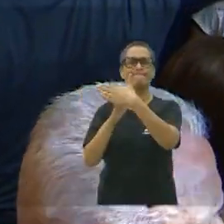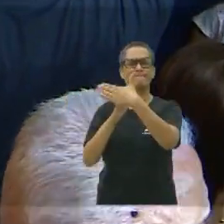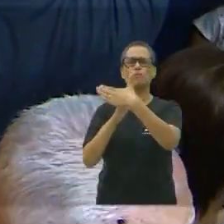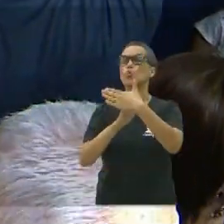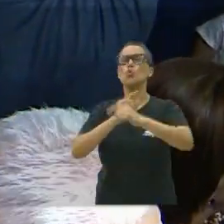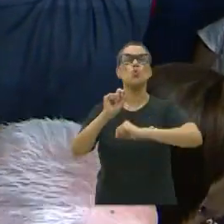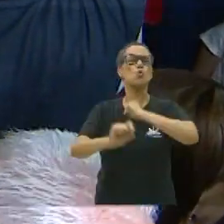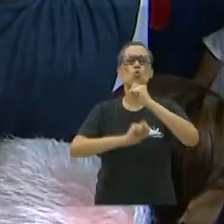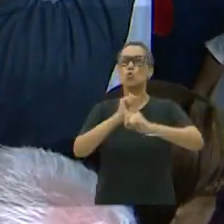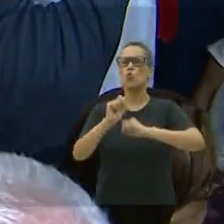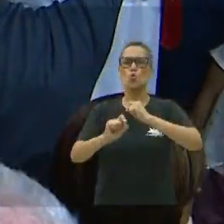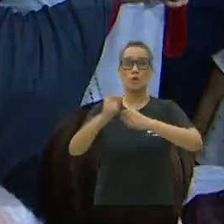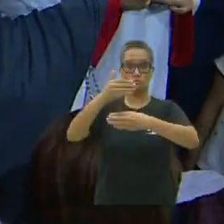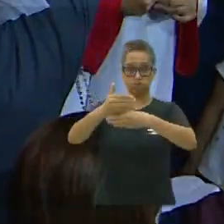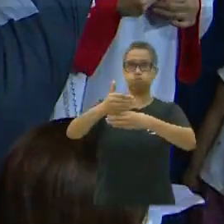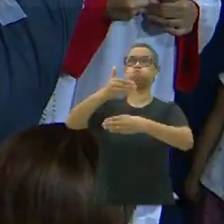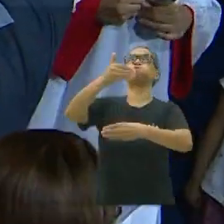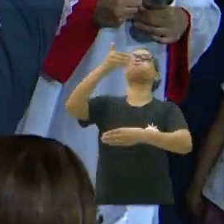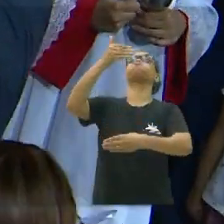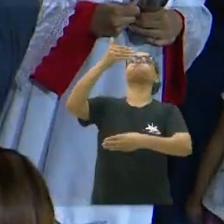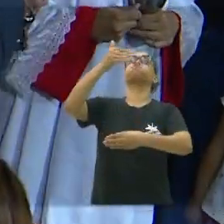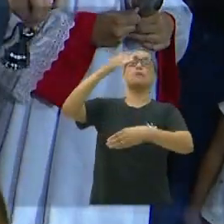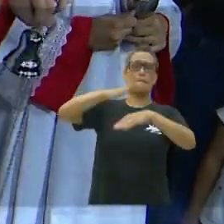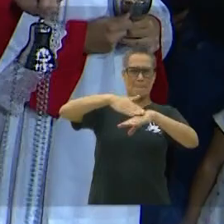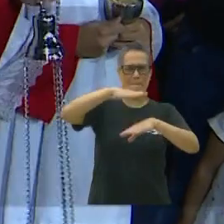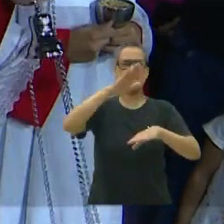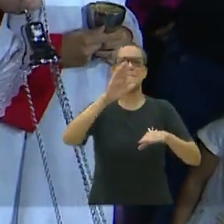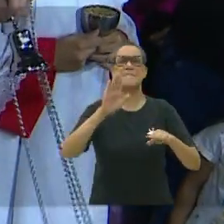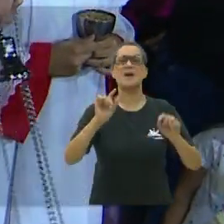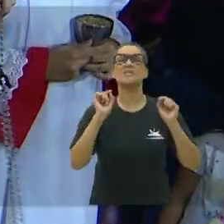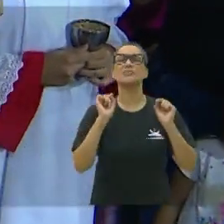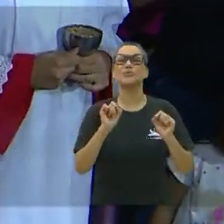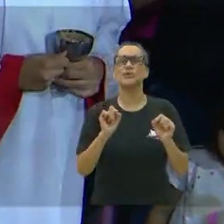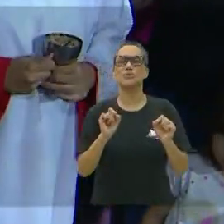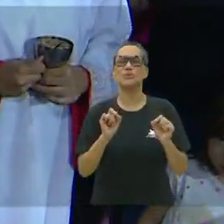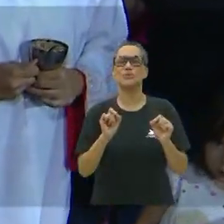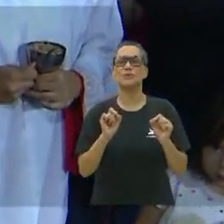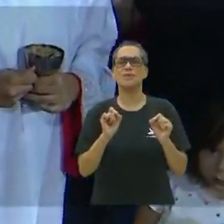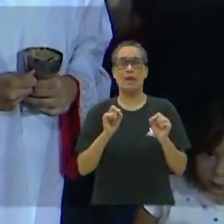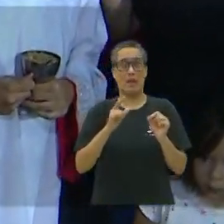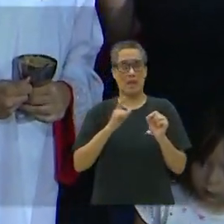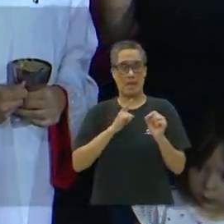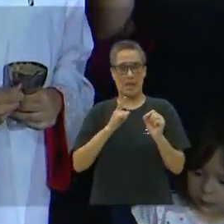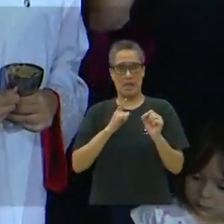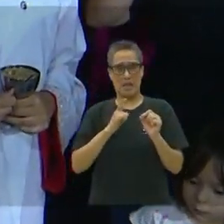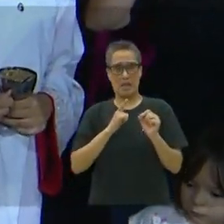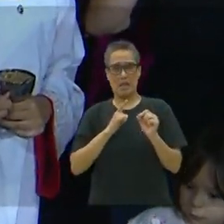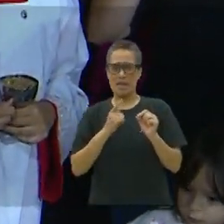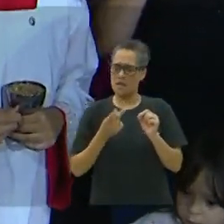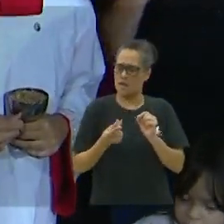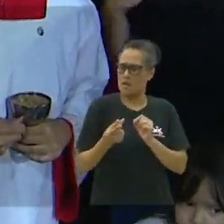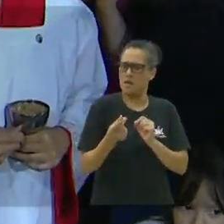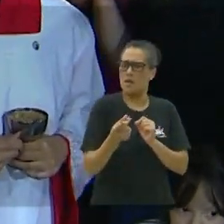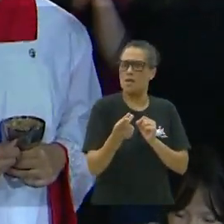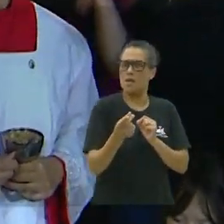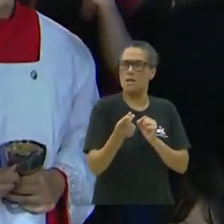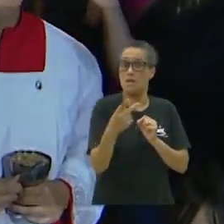A maior muralha, meu filho. É uma enfermidade. É a tua família.